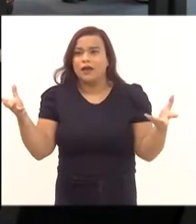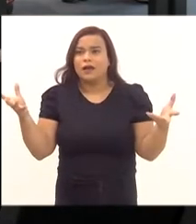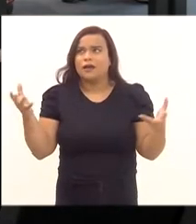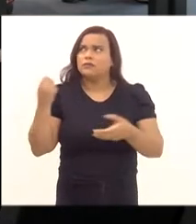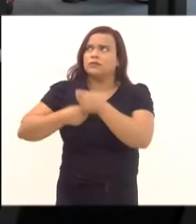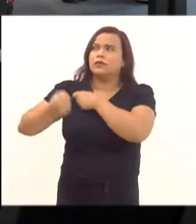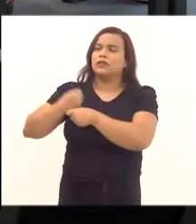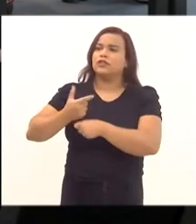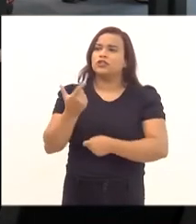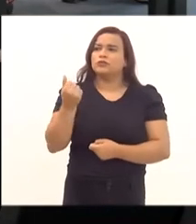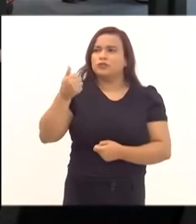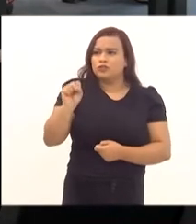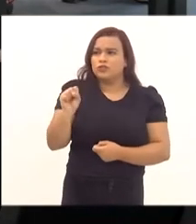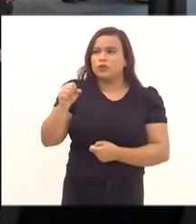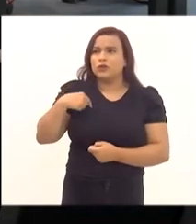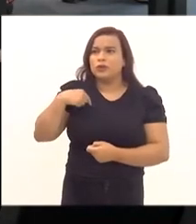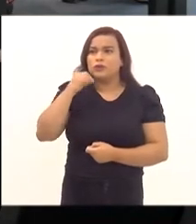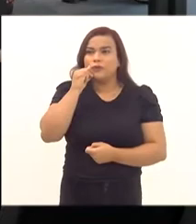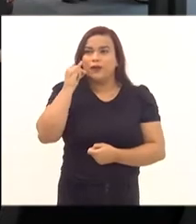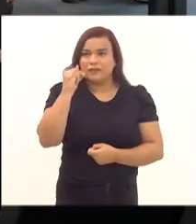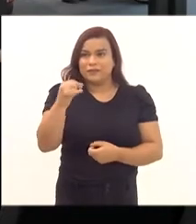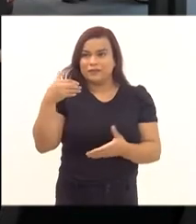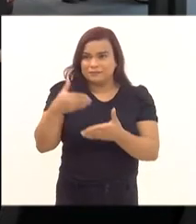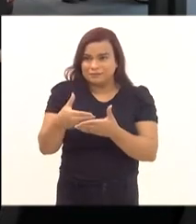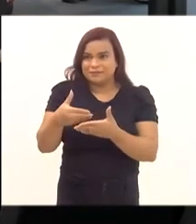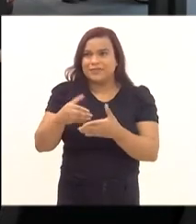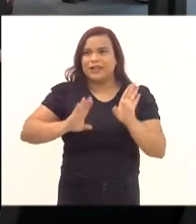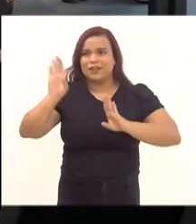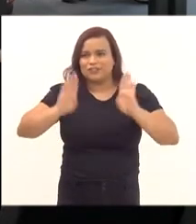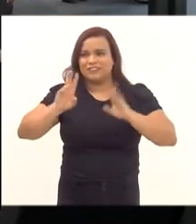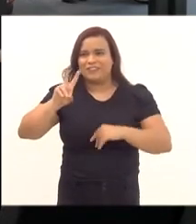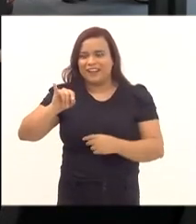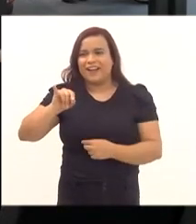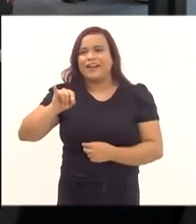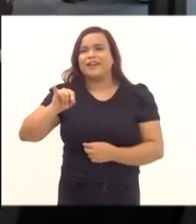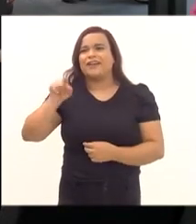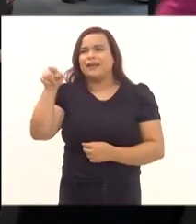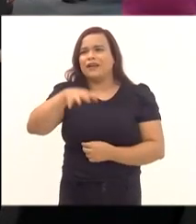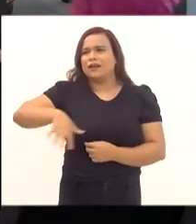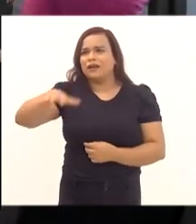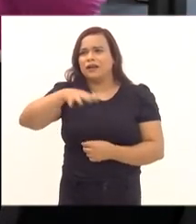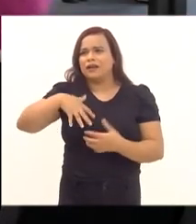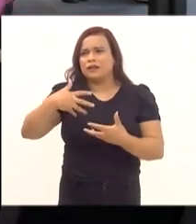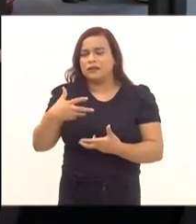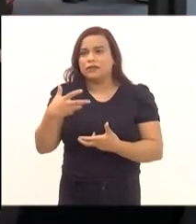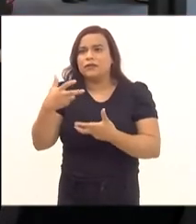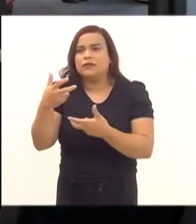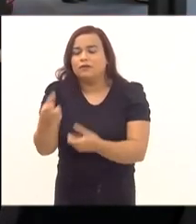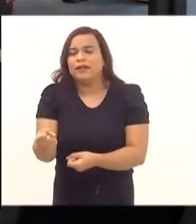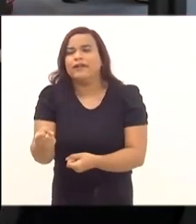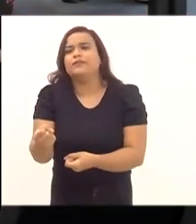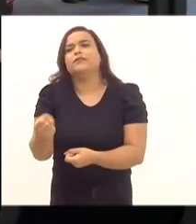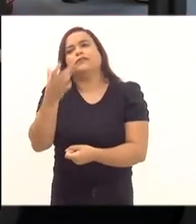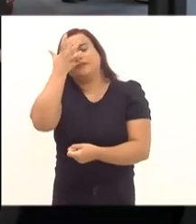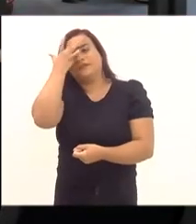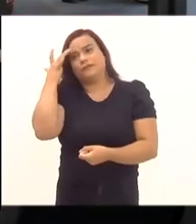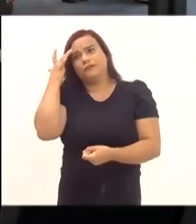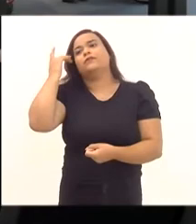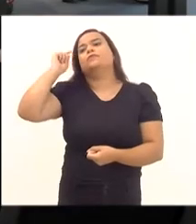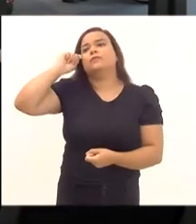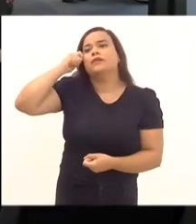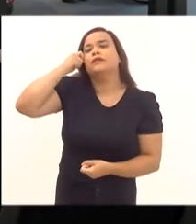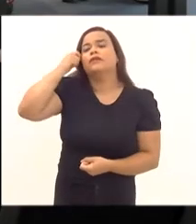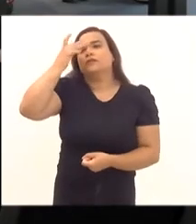pré-candidatura que esse espaço recebeu o gente preta a gente do Povo espaço realmente